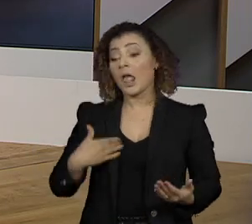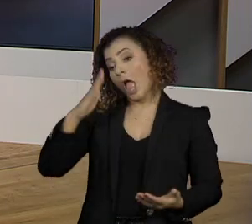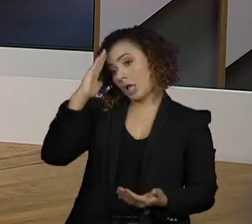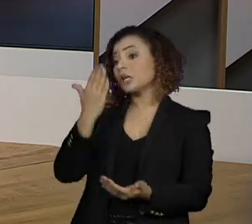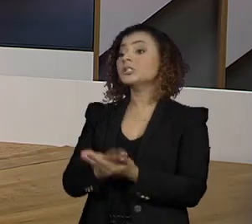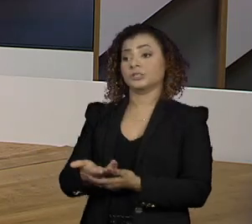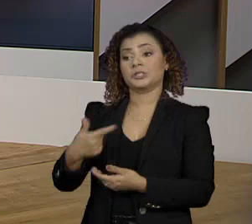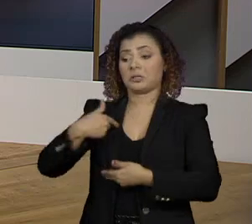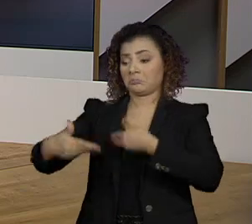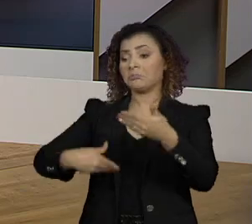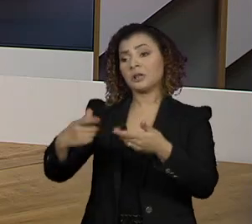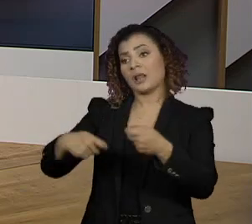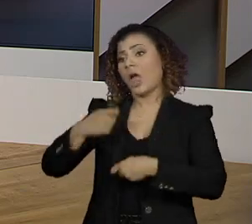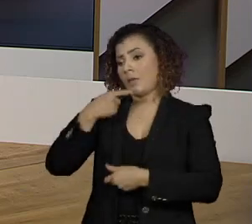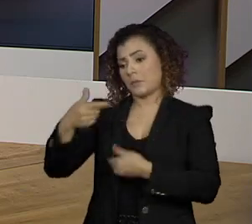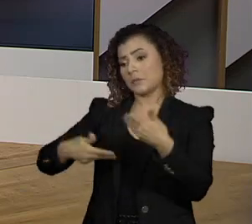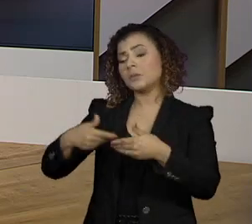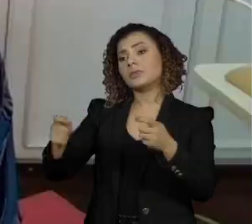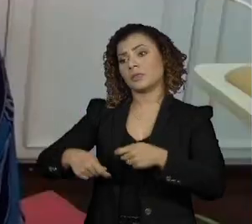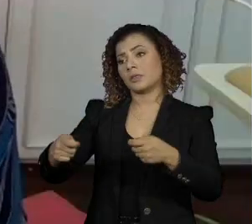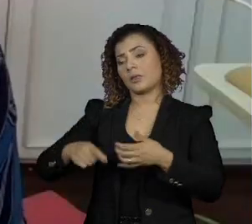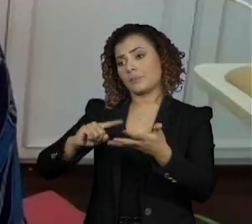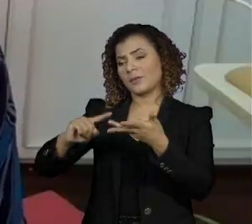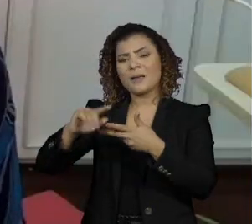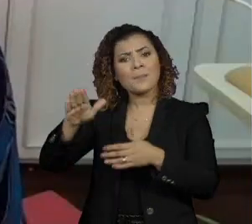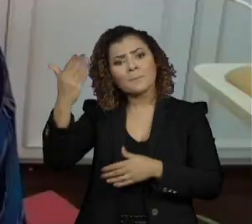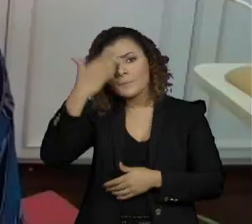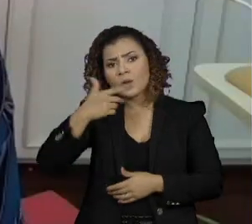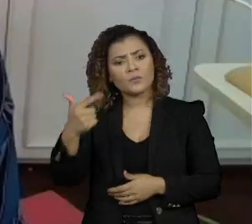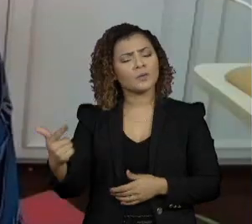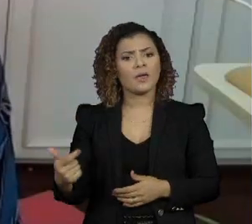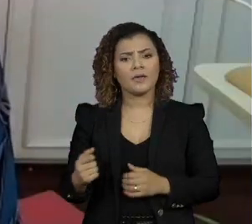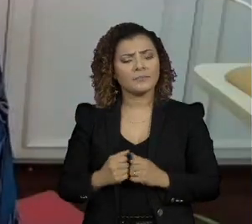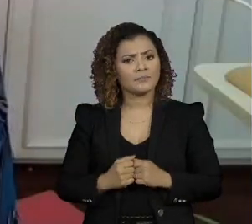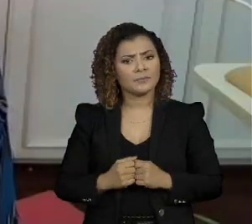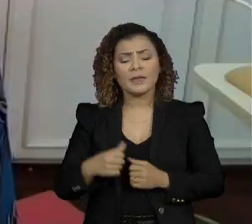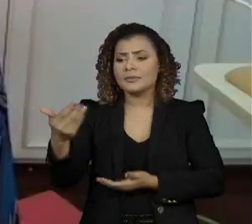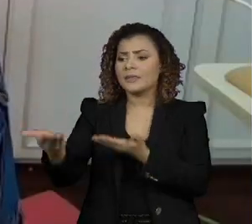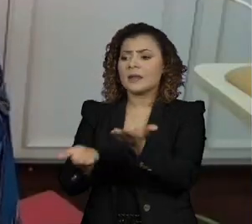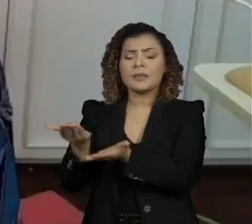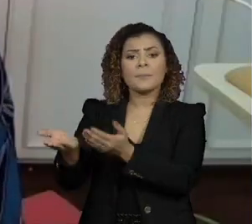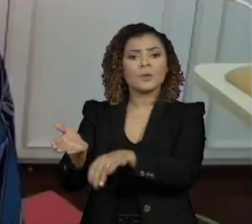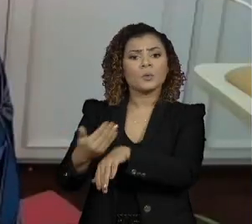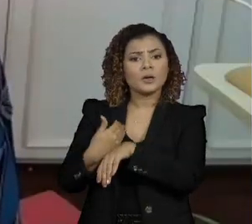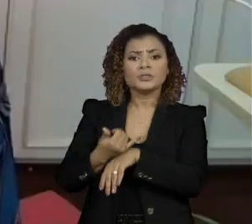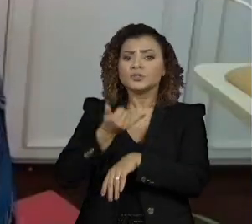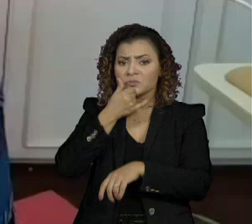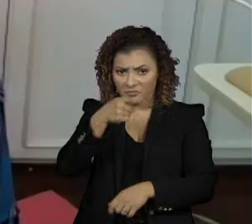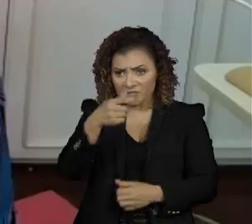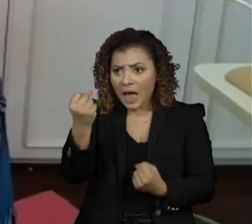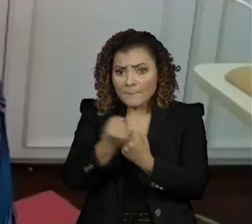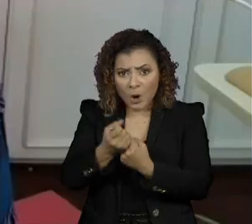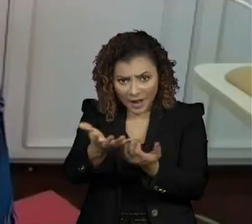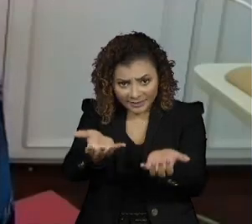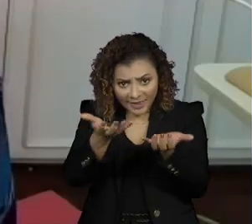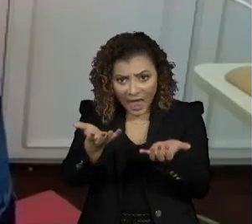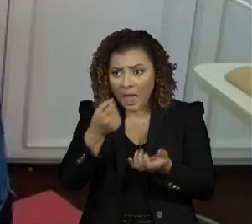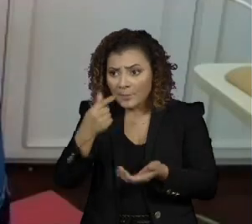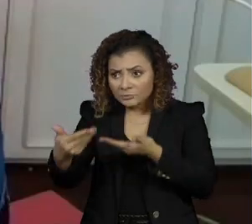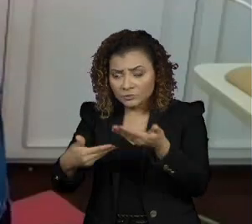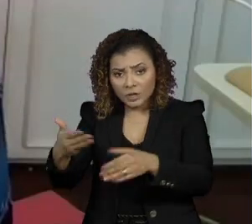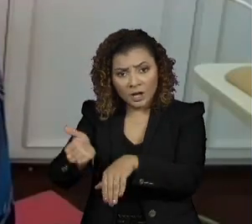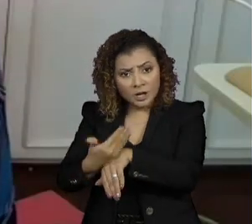Não adianta nada a gente apresentar provas. Quem defende o tratamento precoce não escuta. E não escuta por quê? Porque